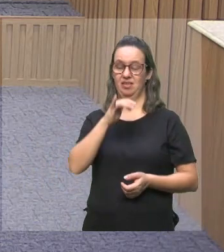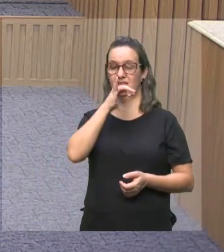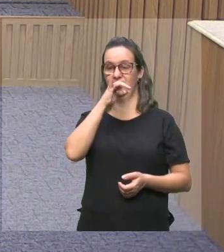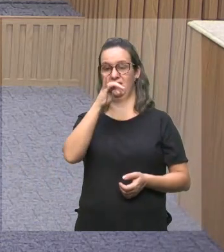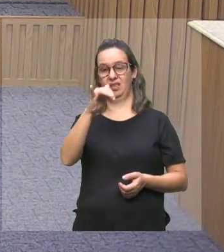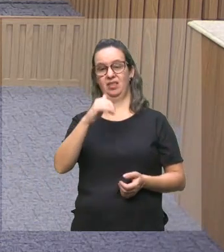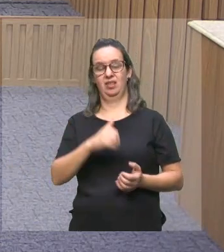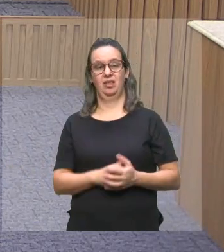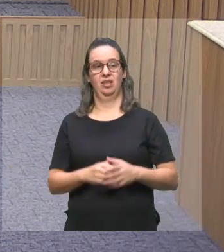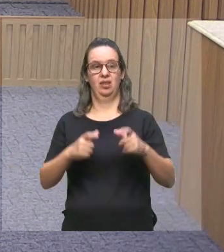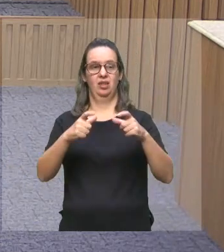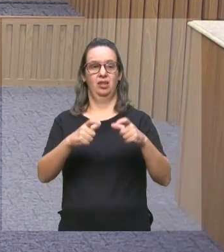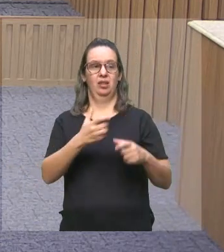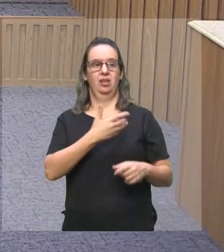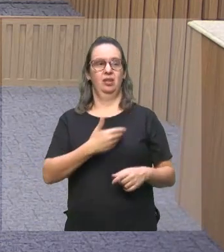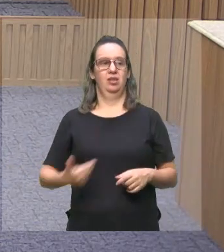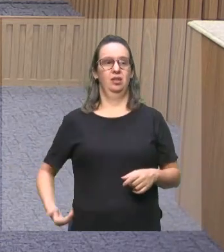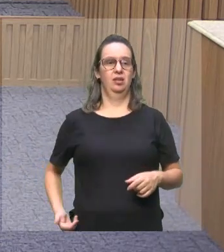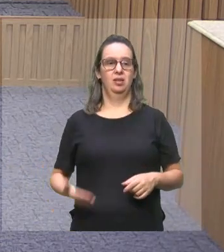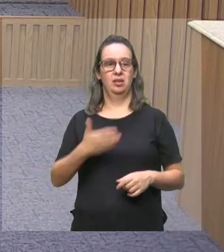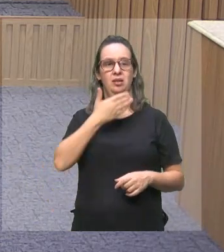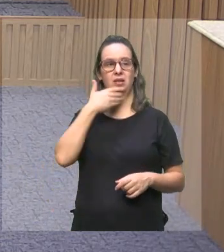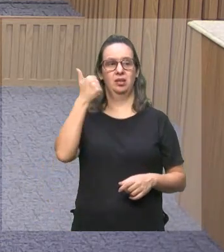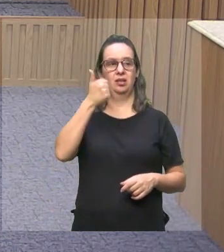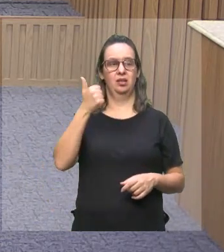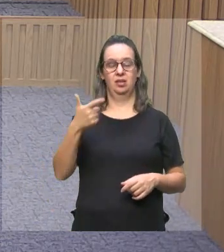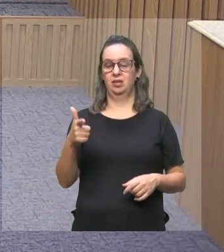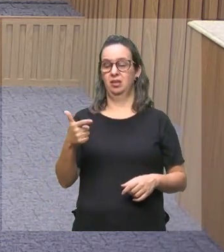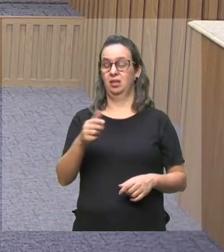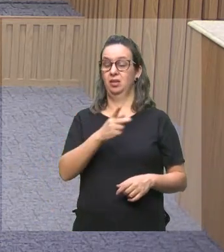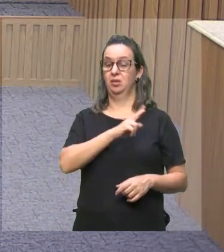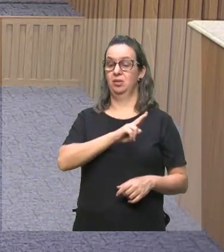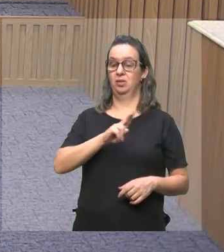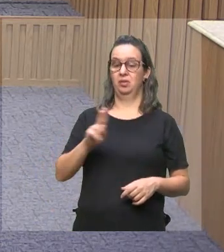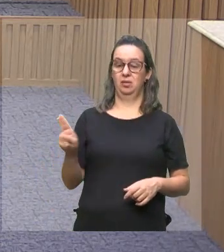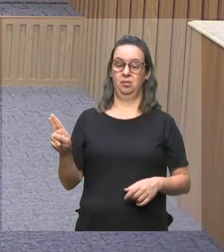não esteja mesmo o nome numa placa daquela lá, misericórdia.